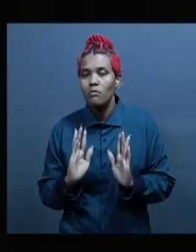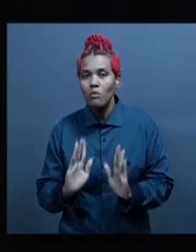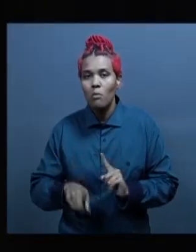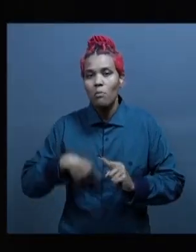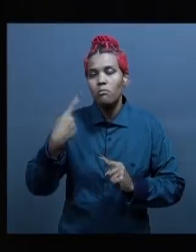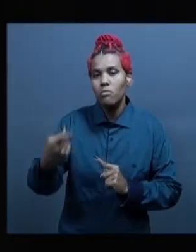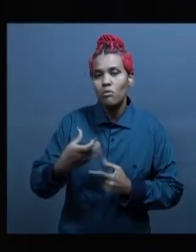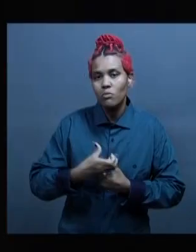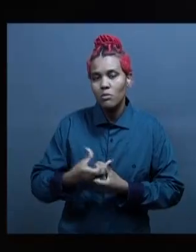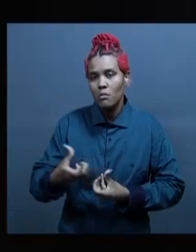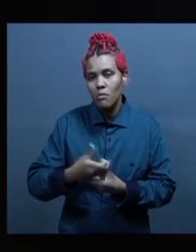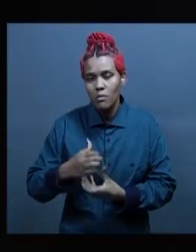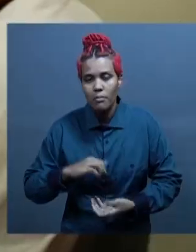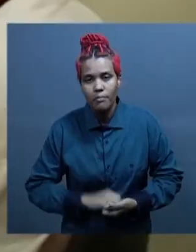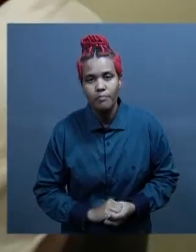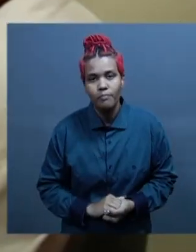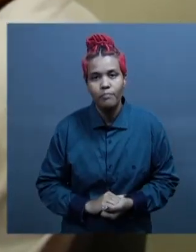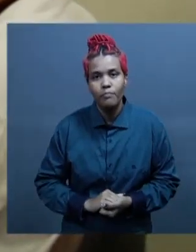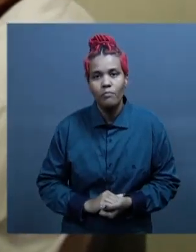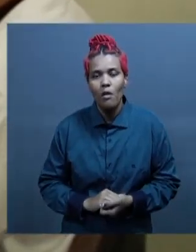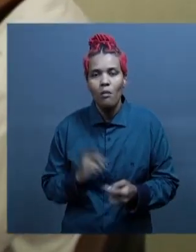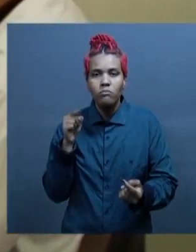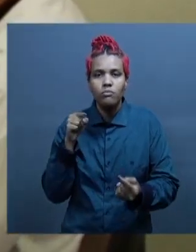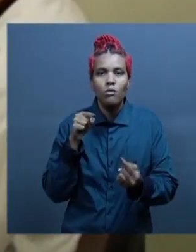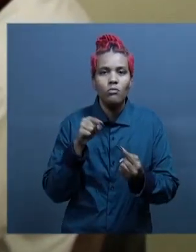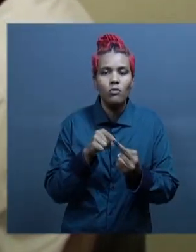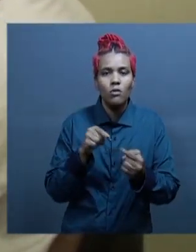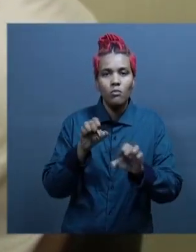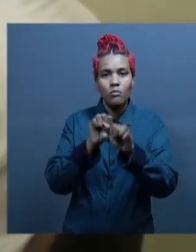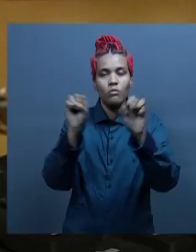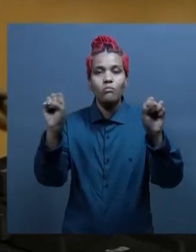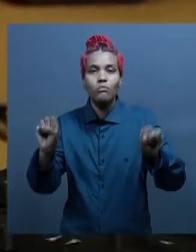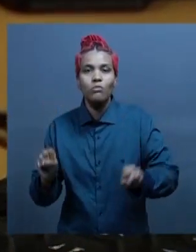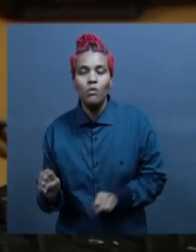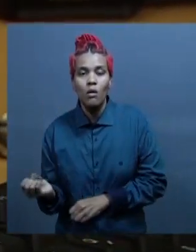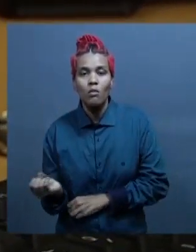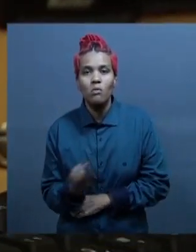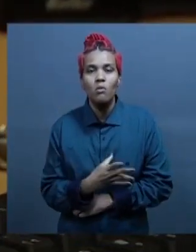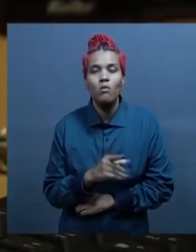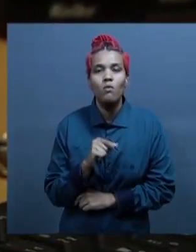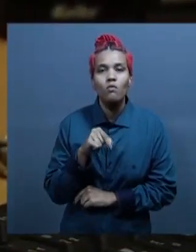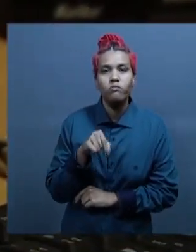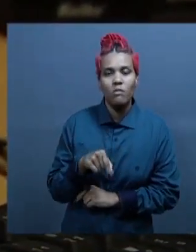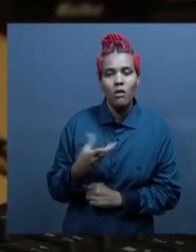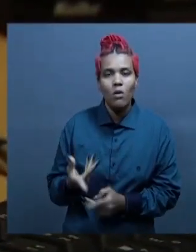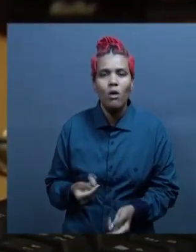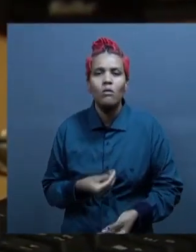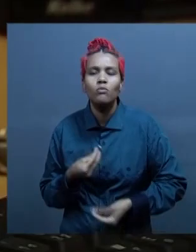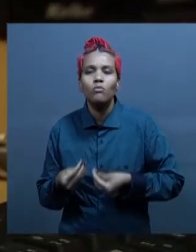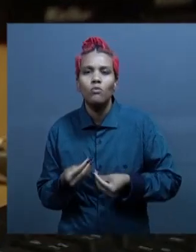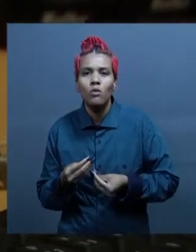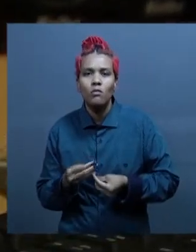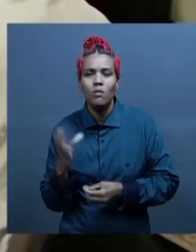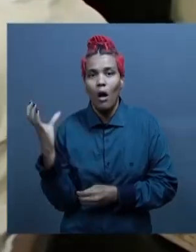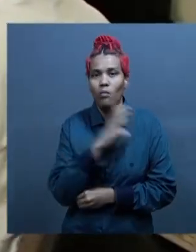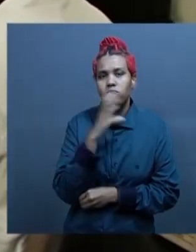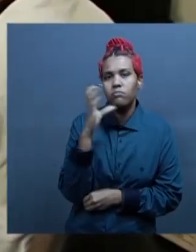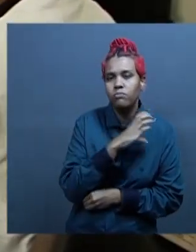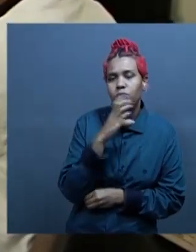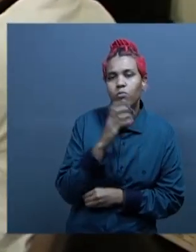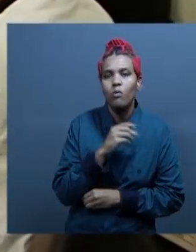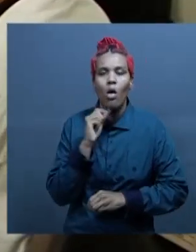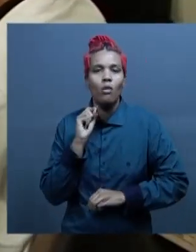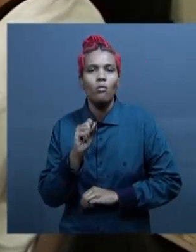o objetivo do novo sistema de acordo com a pró reitoria de assistência estudantil da ufu é agilizar o atendimento aos usuários